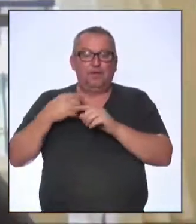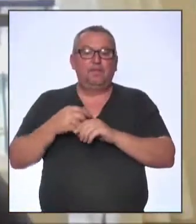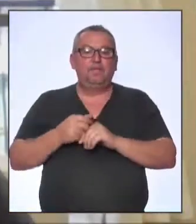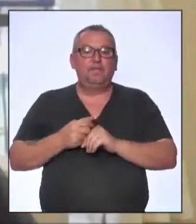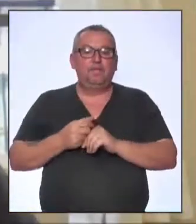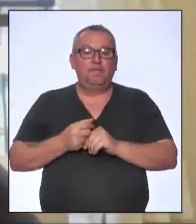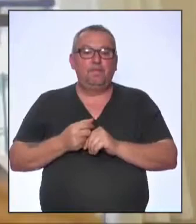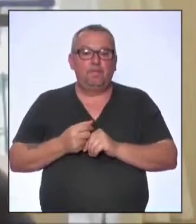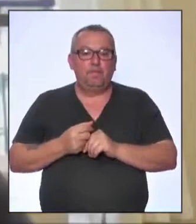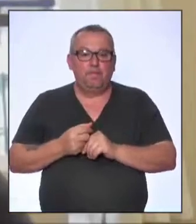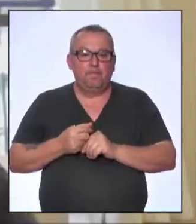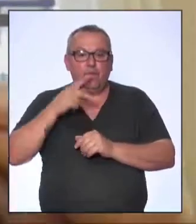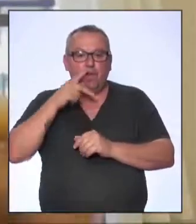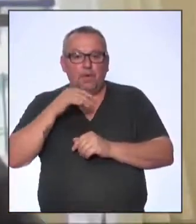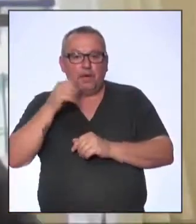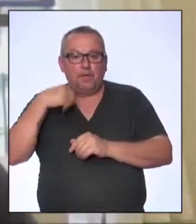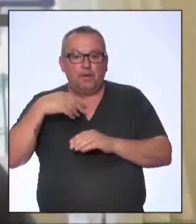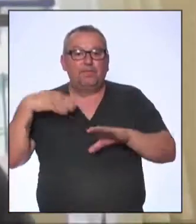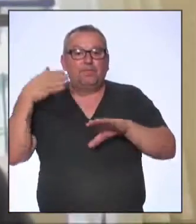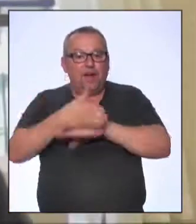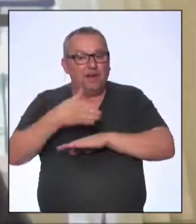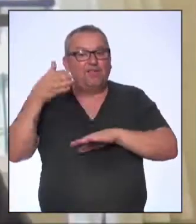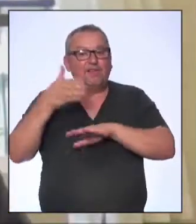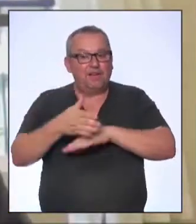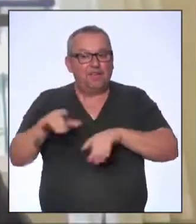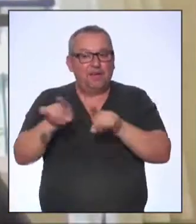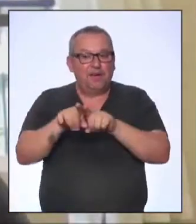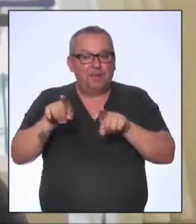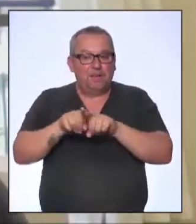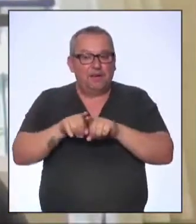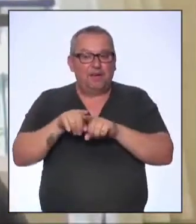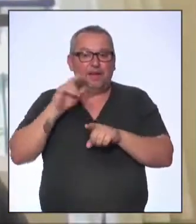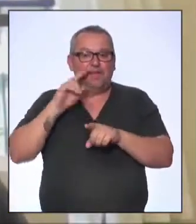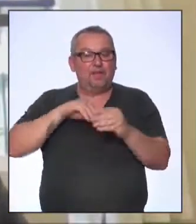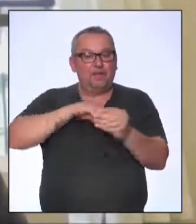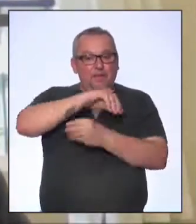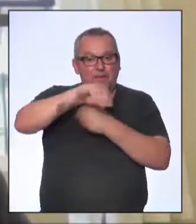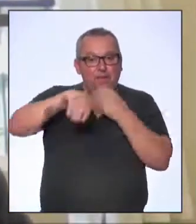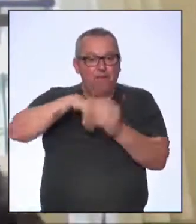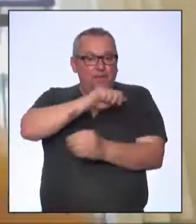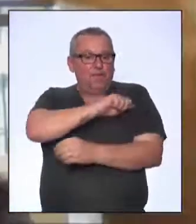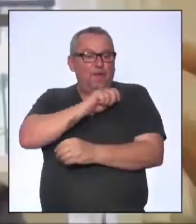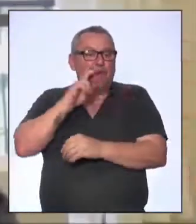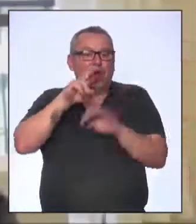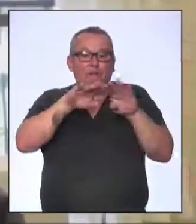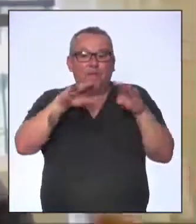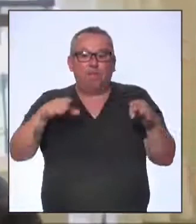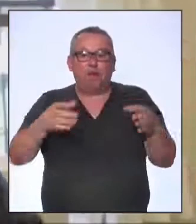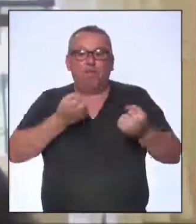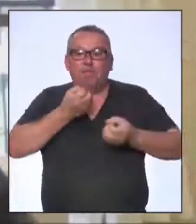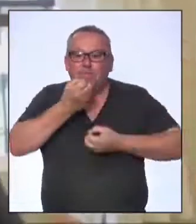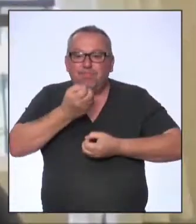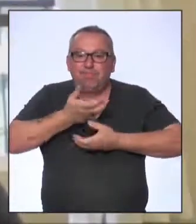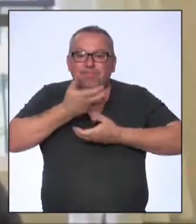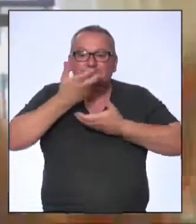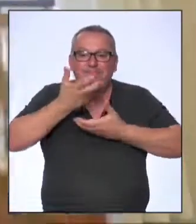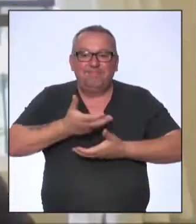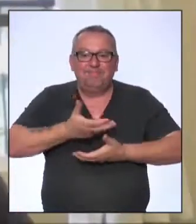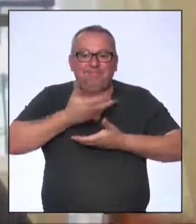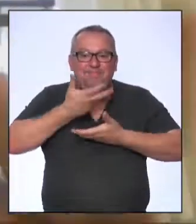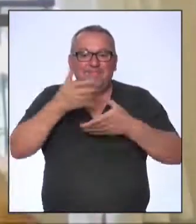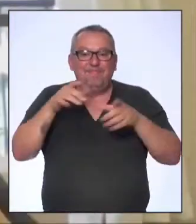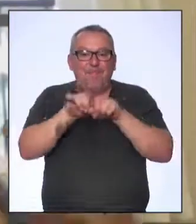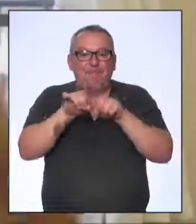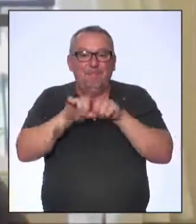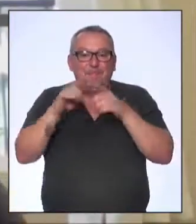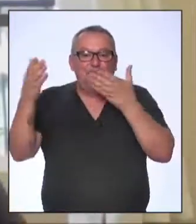Paulo, os pais participam aqui, eles veem o envolvimento do aluno no palco, em poesias, em sala. Então, assim, a gente